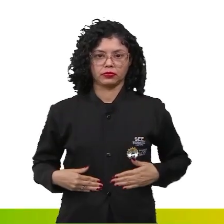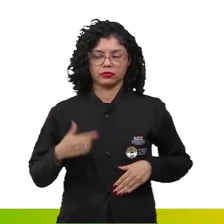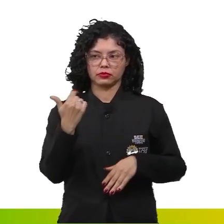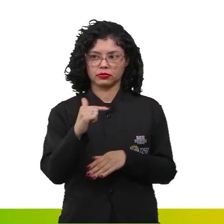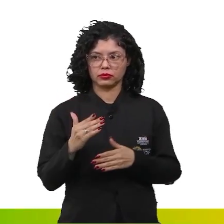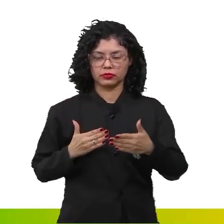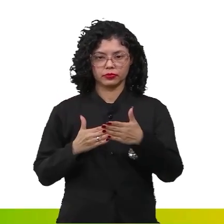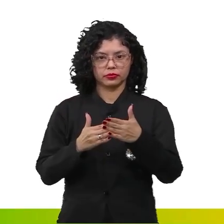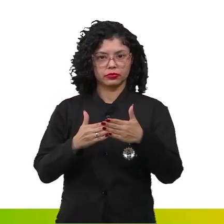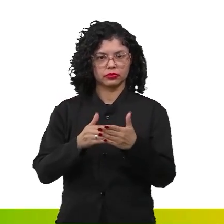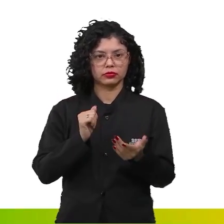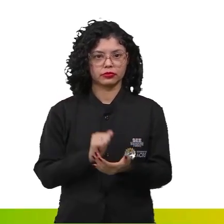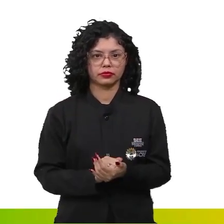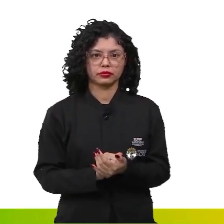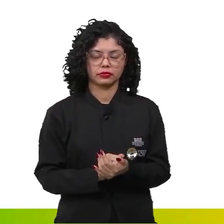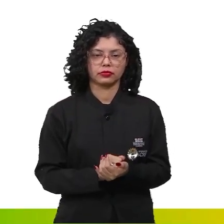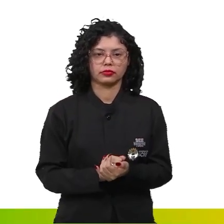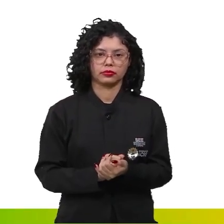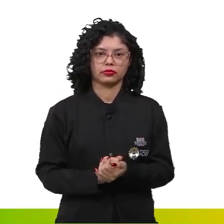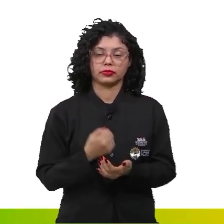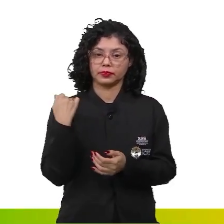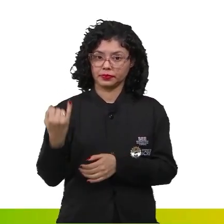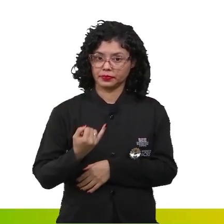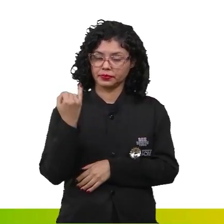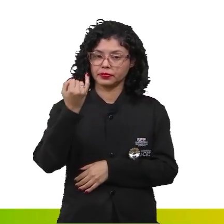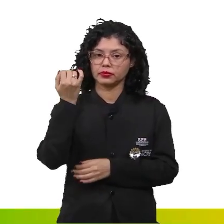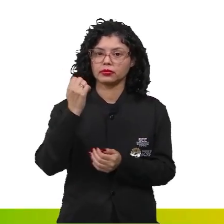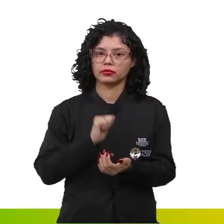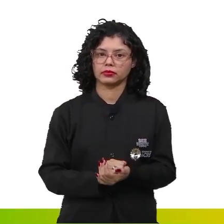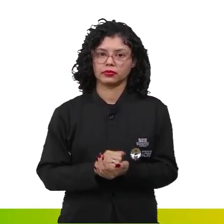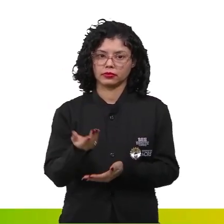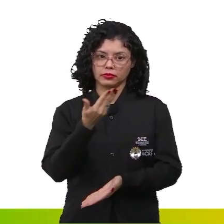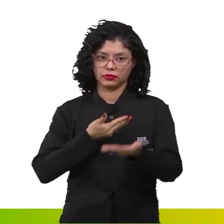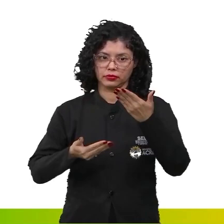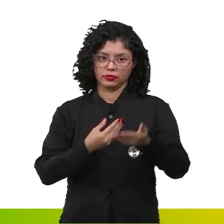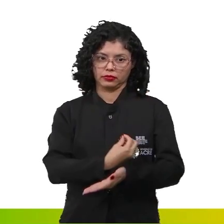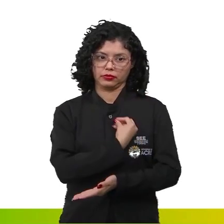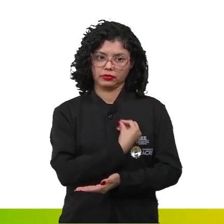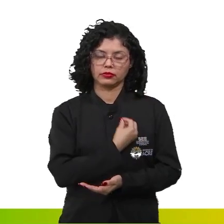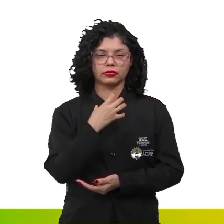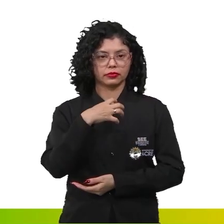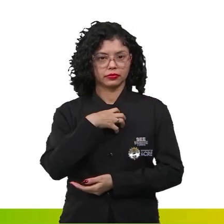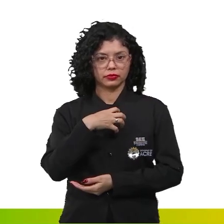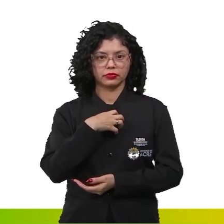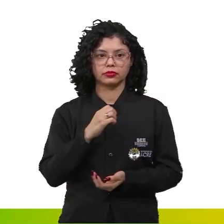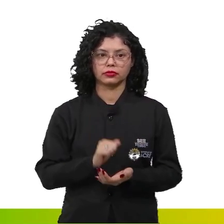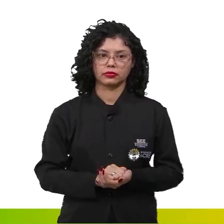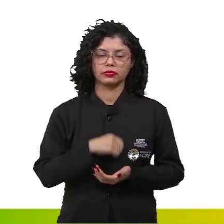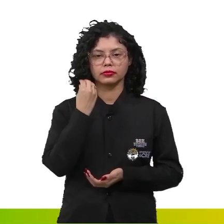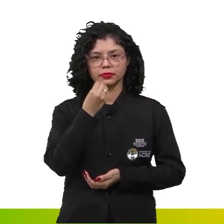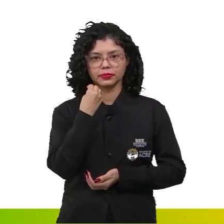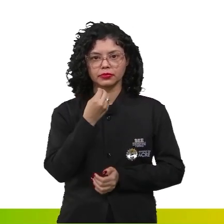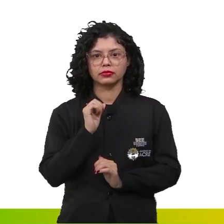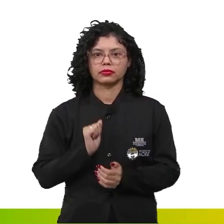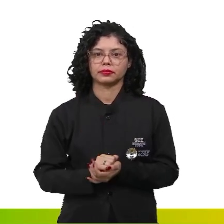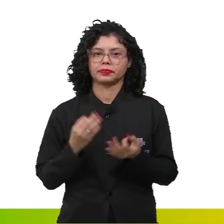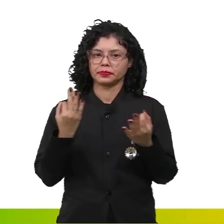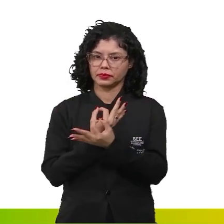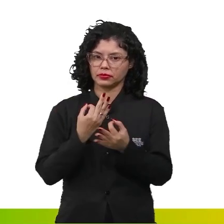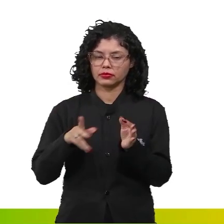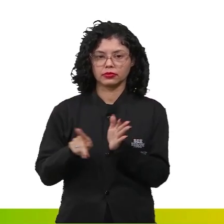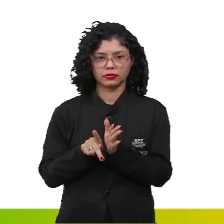existem barreiras intransponíveis. O essencial é vivenciar e sentir a experiência de forma plena. Assim, em